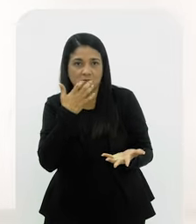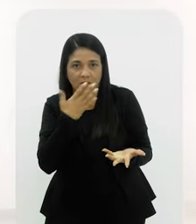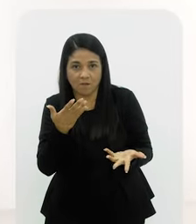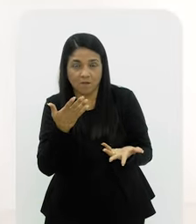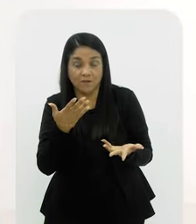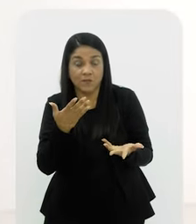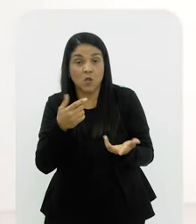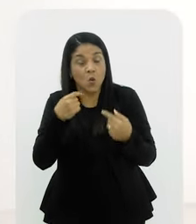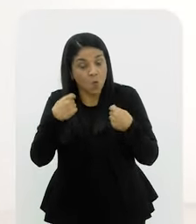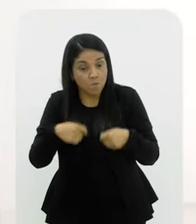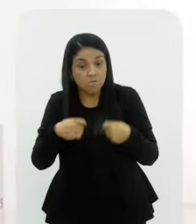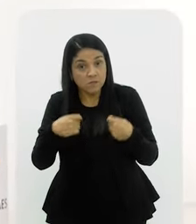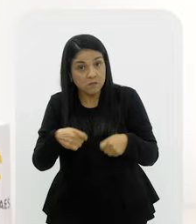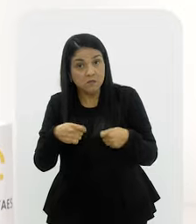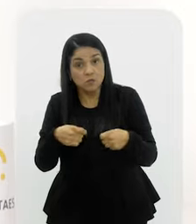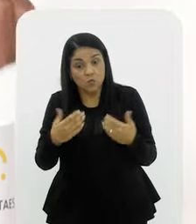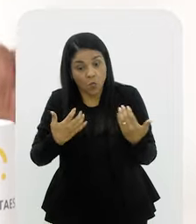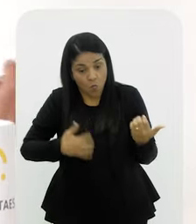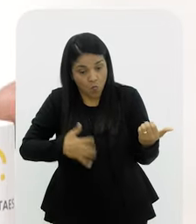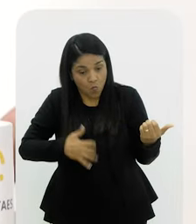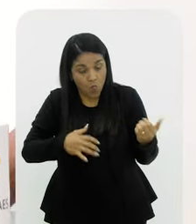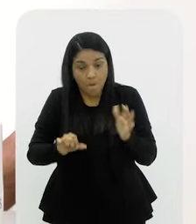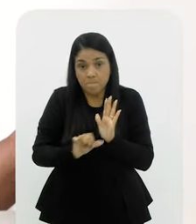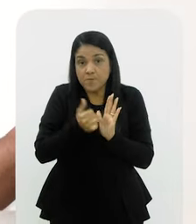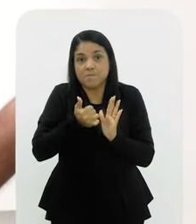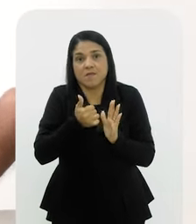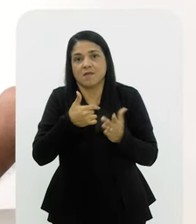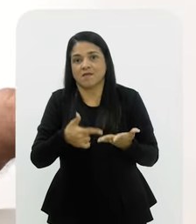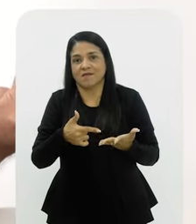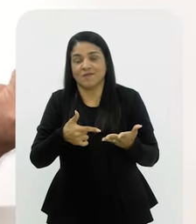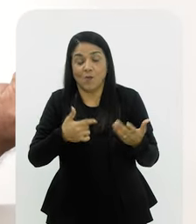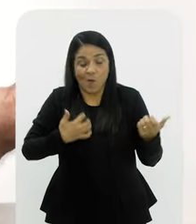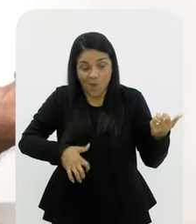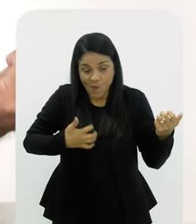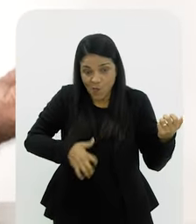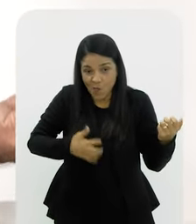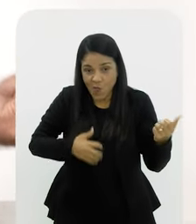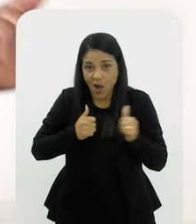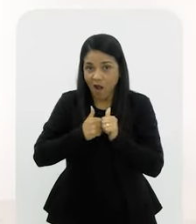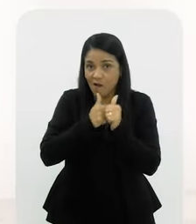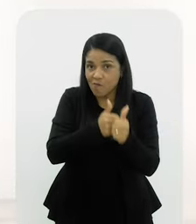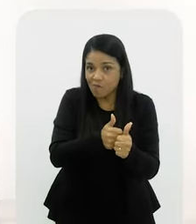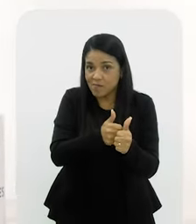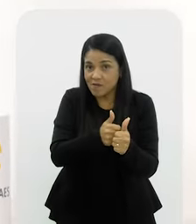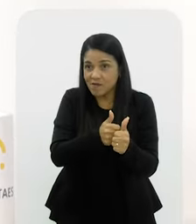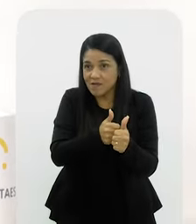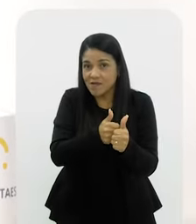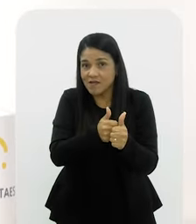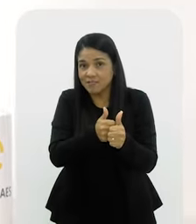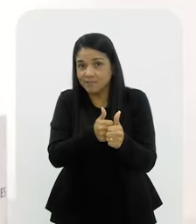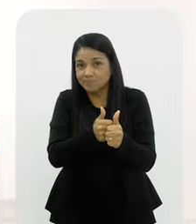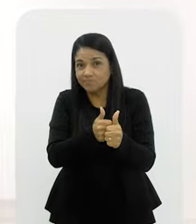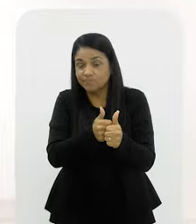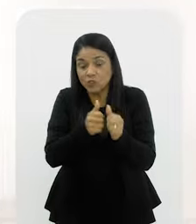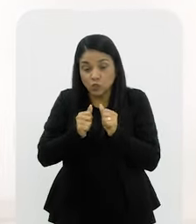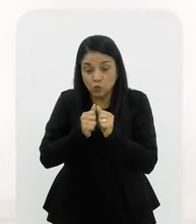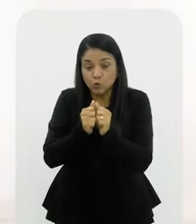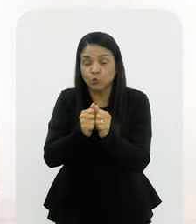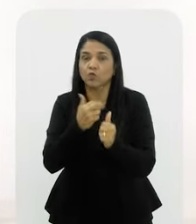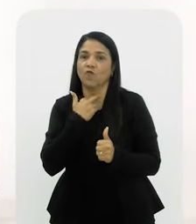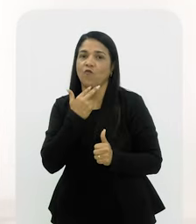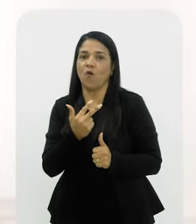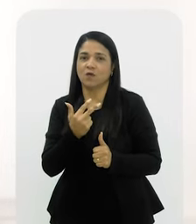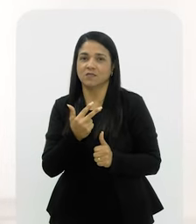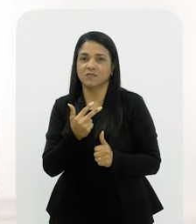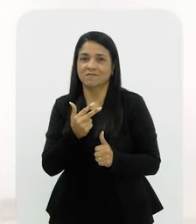E eu tenho que fazer a mesma divisão porque os músicos que me acompanham na minha